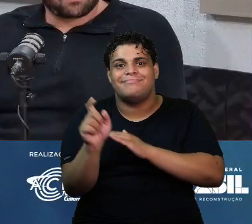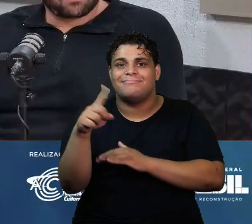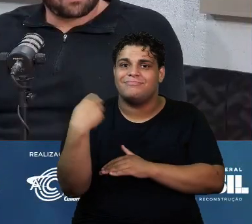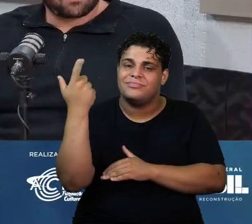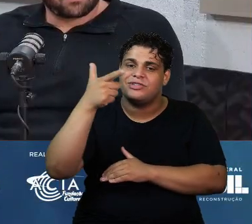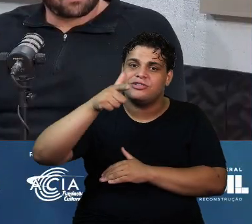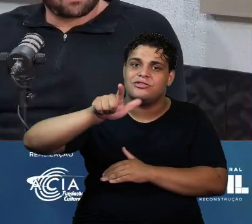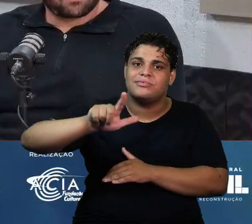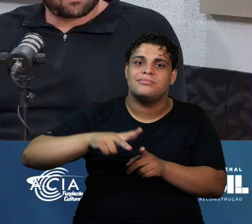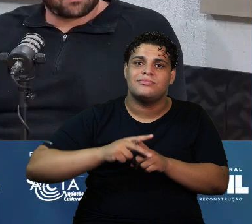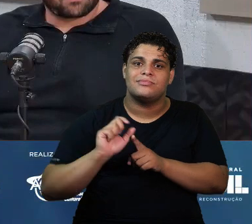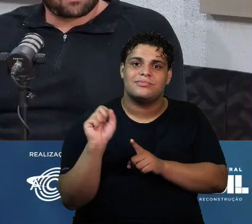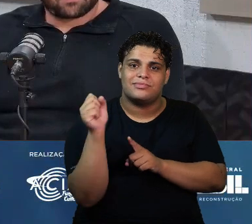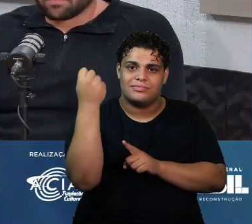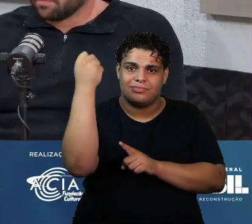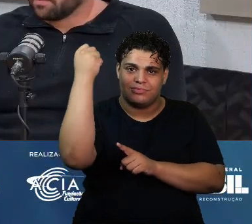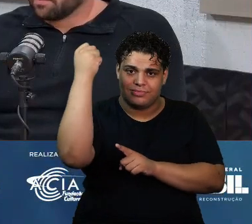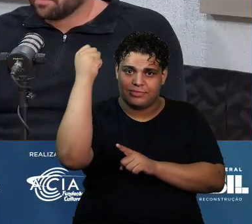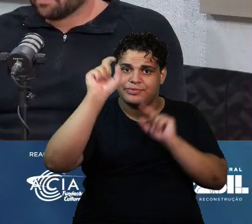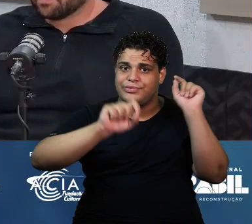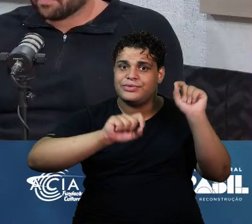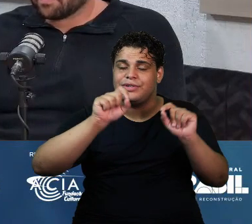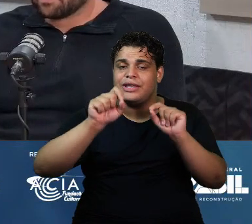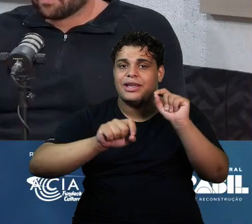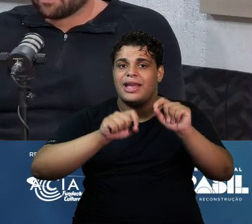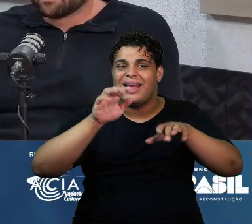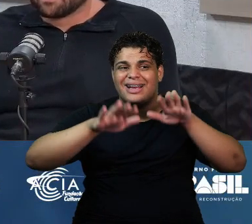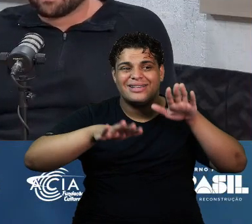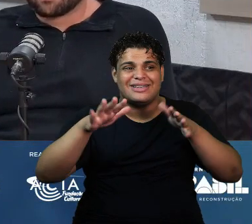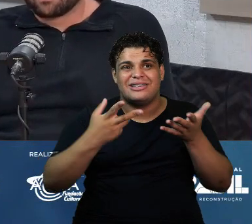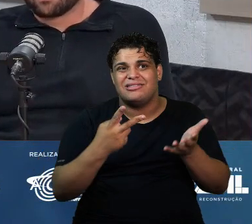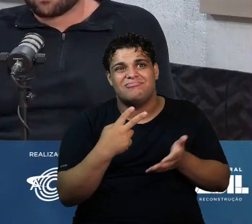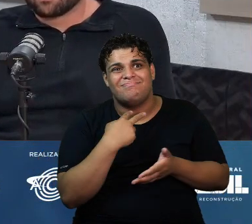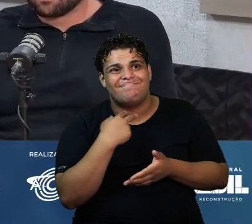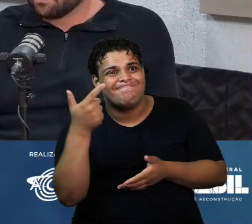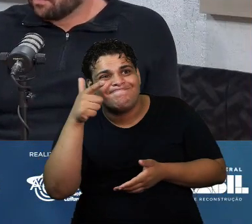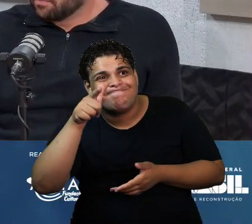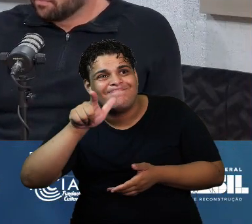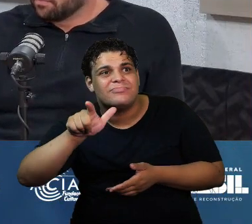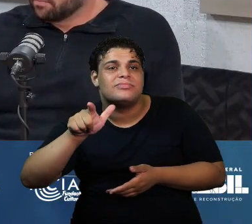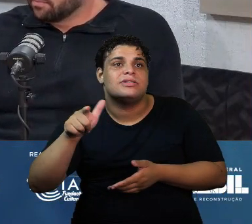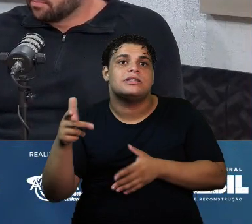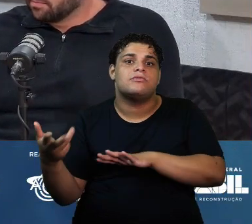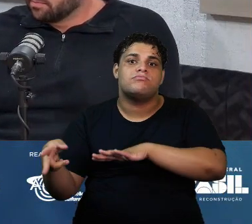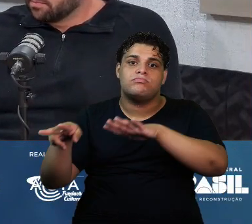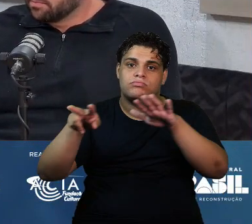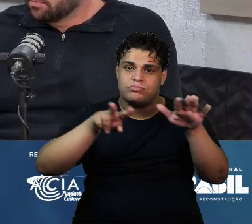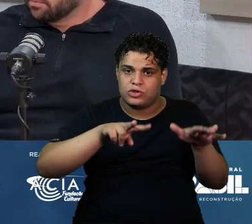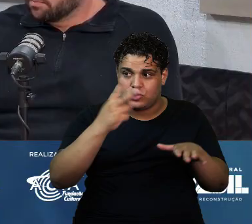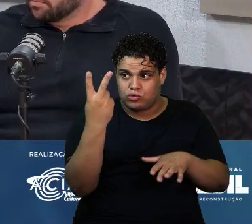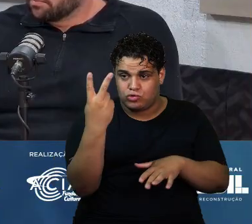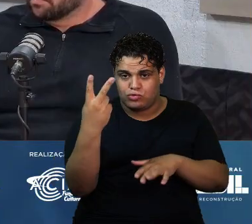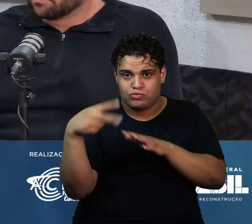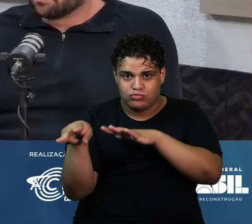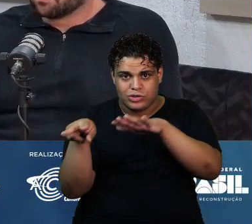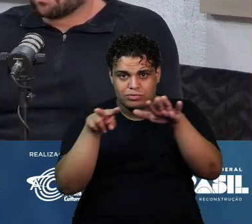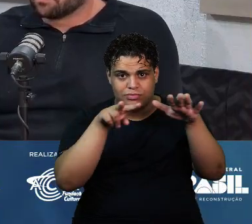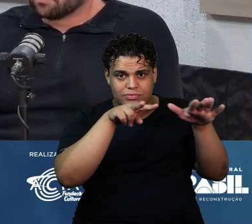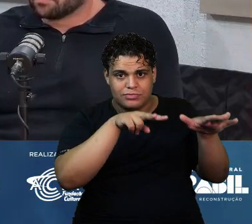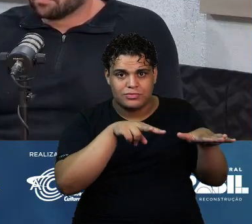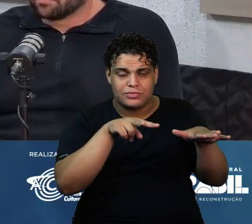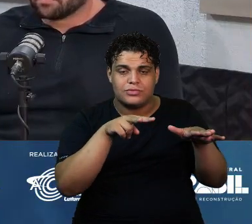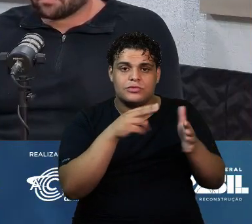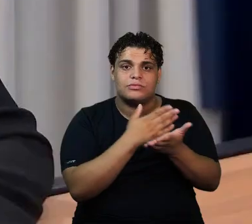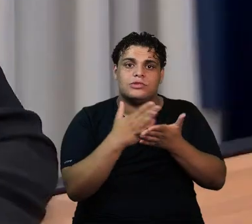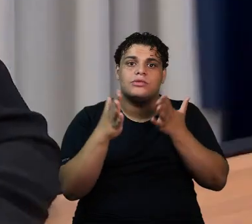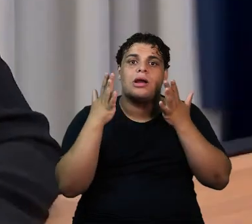alcançar aquilo que a gente, a princípio, achava que não poderia, né? Então, nas semanas anteriores, há 2 semanas atrás, a gente começou com a apresentação